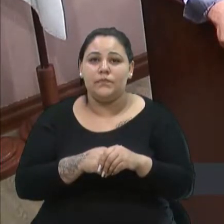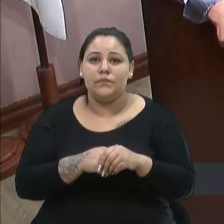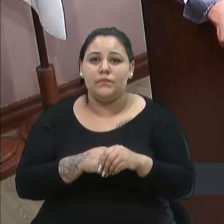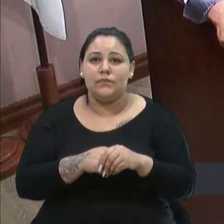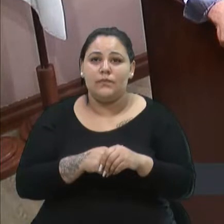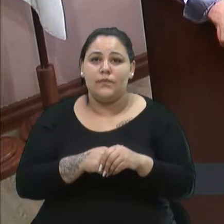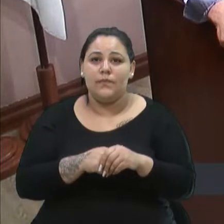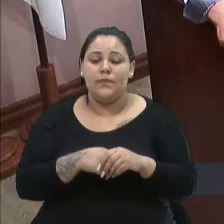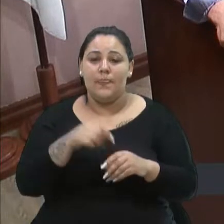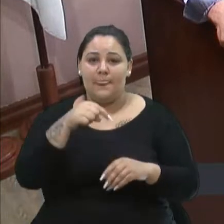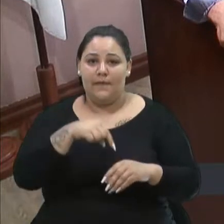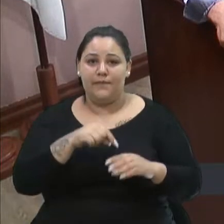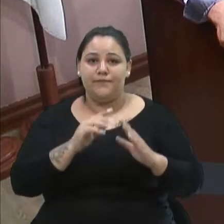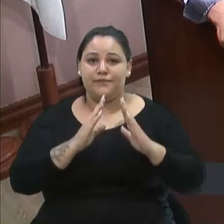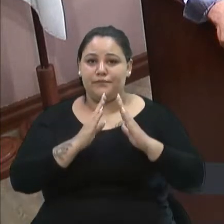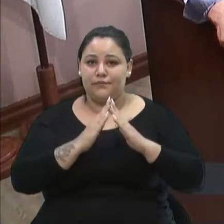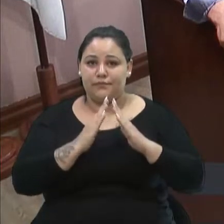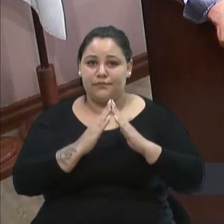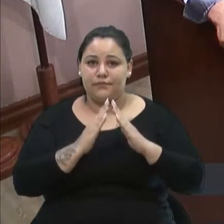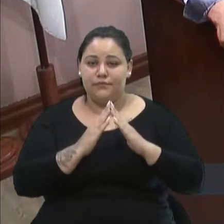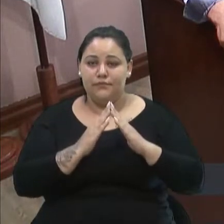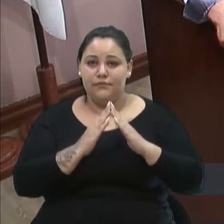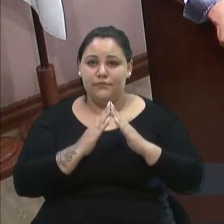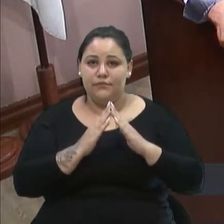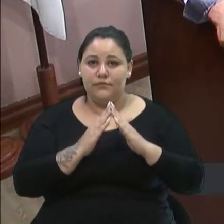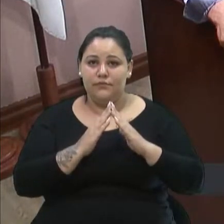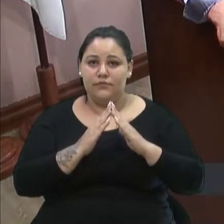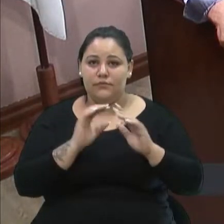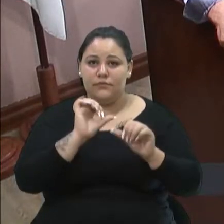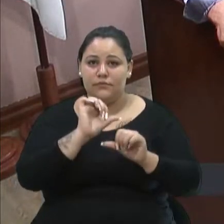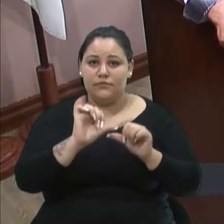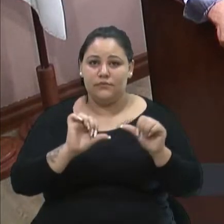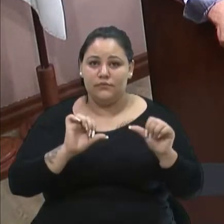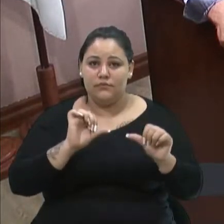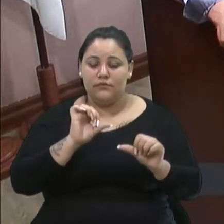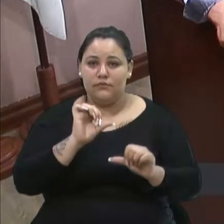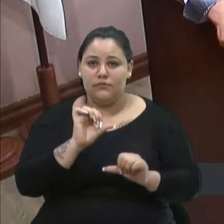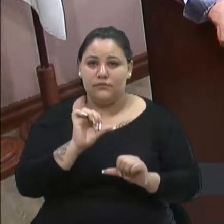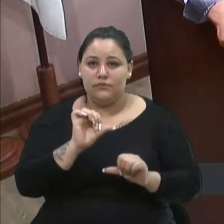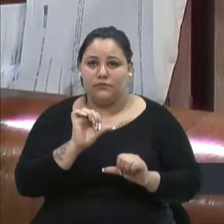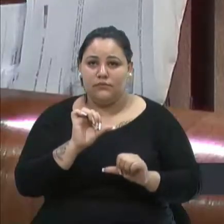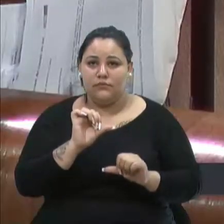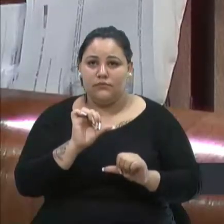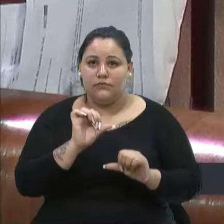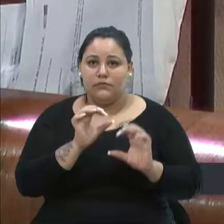Essa casa, ela mudou a autorização do financiamento da